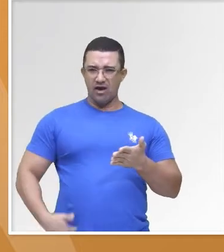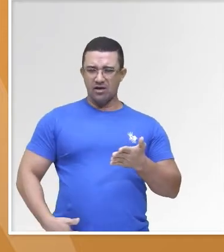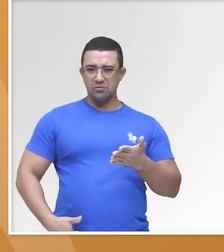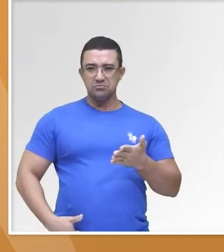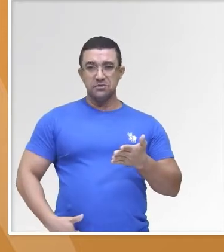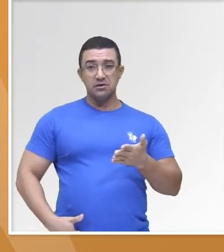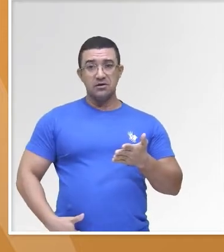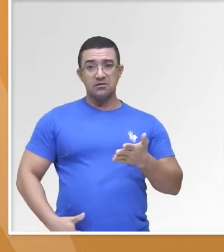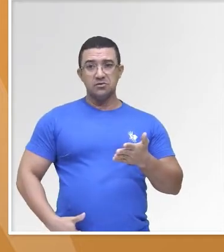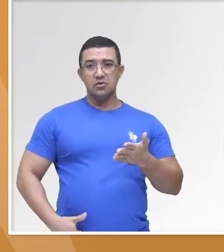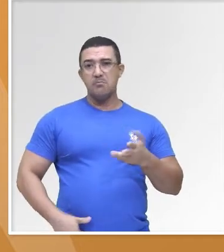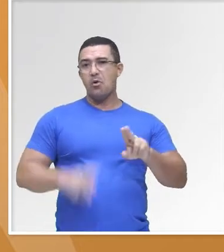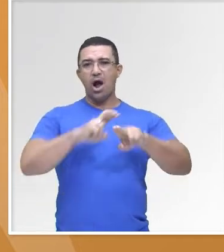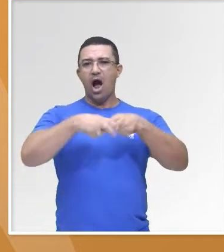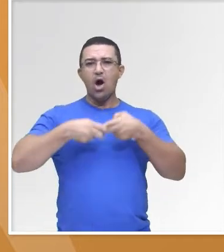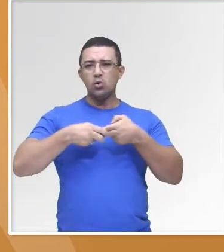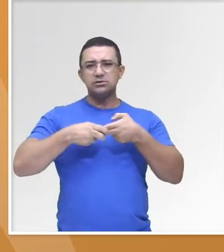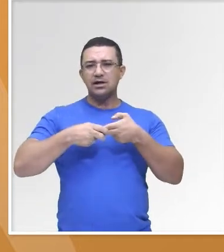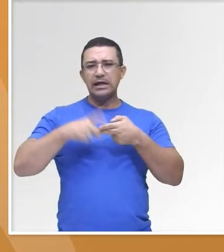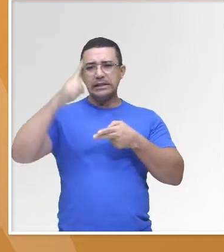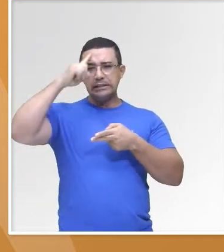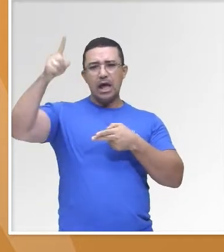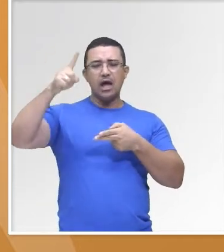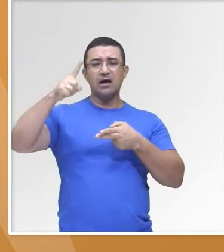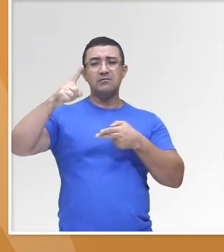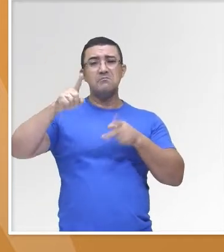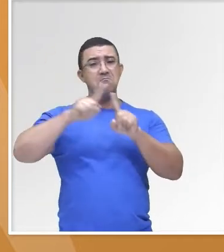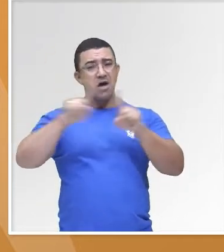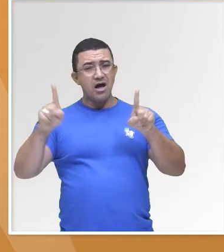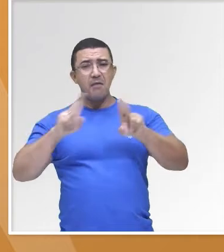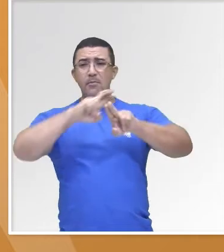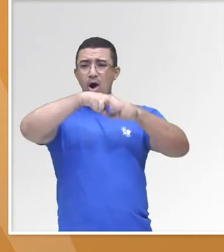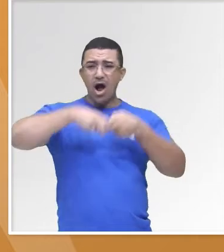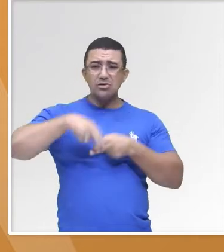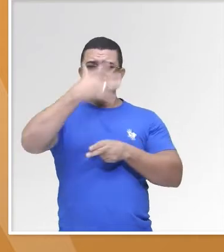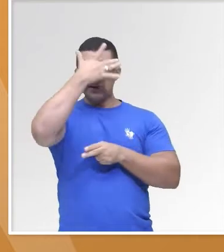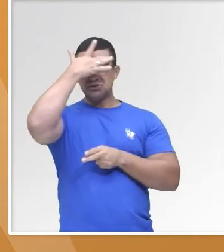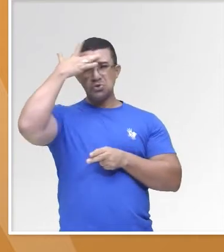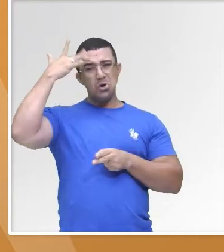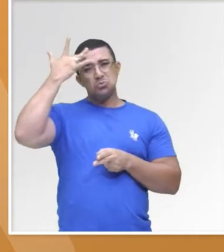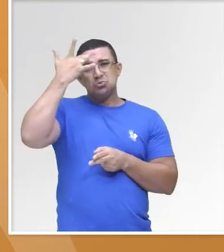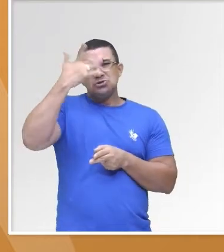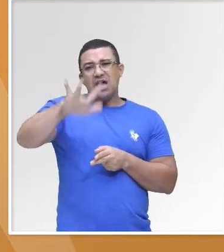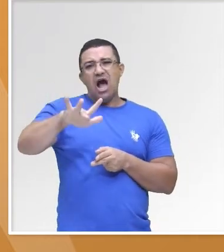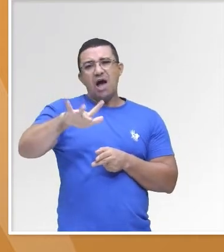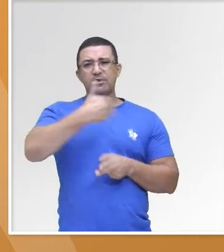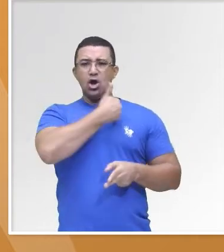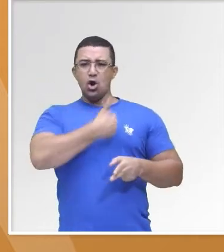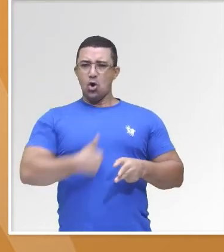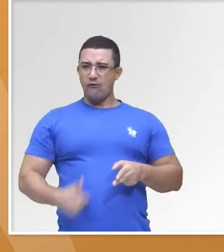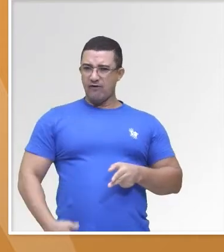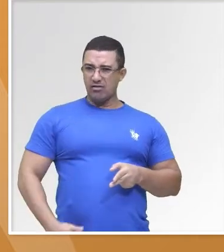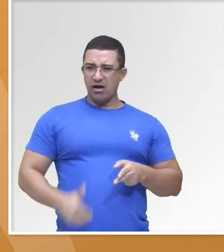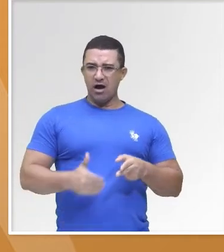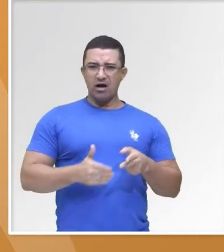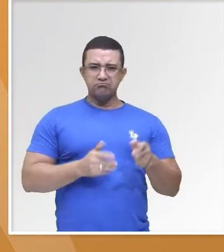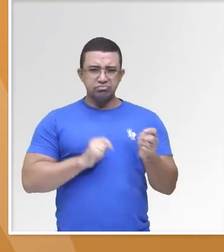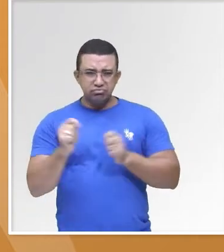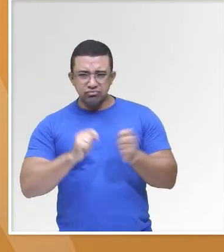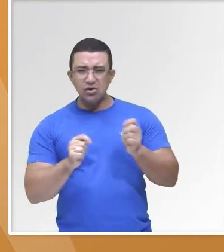ideias, mas por conta das pessoas que exercem e talvez ali não estejam tão dispostas a ajudar a população.